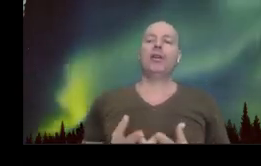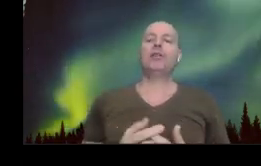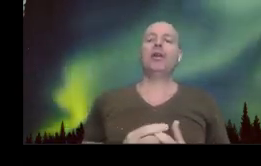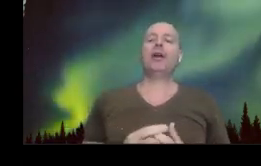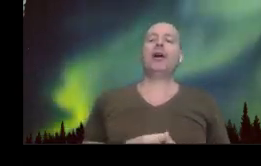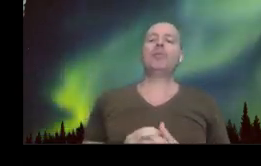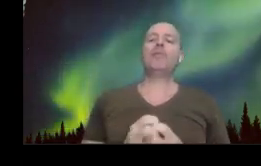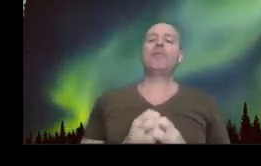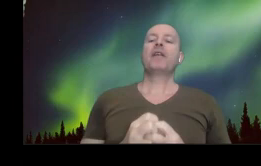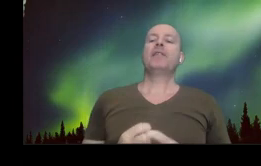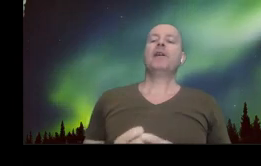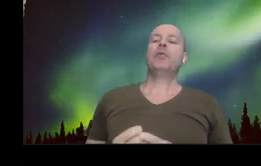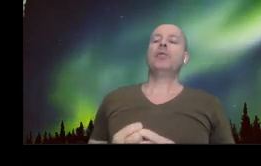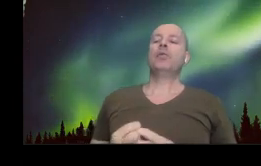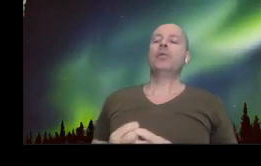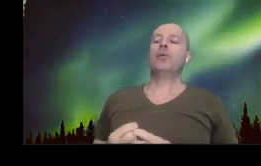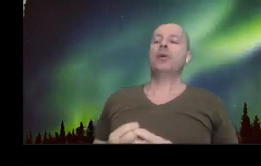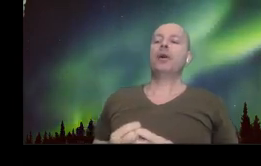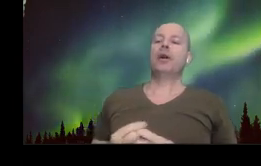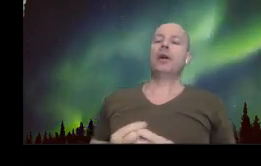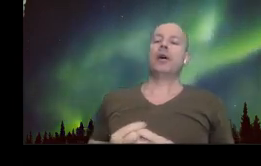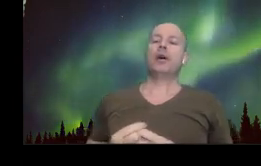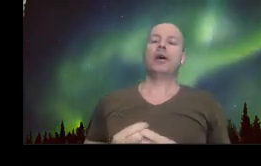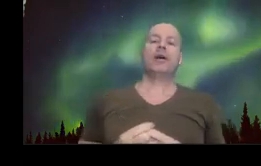pode, então ele acaba não